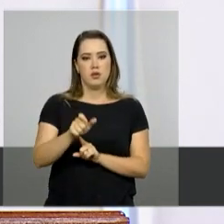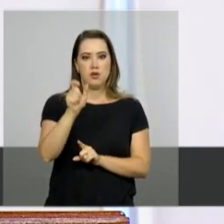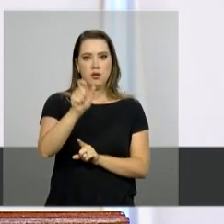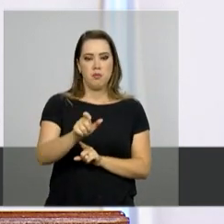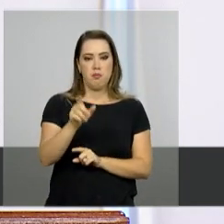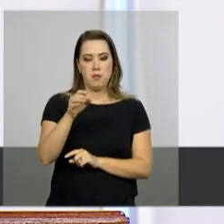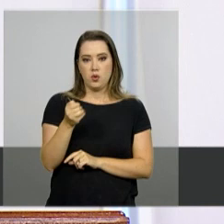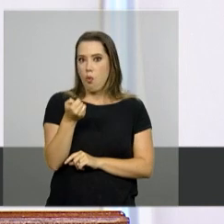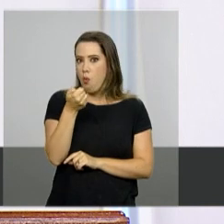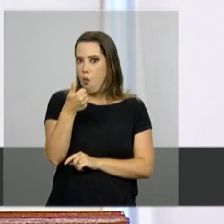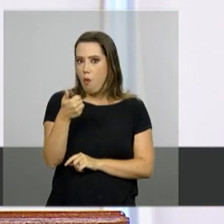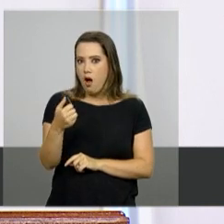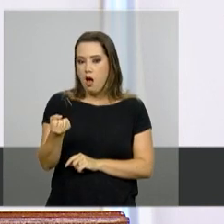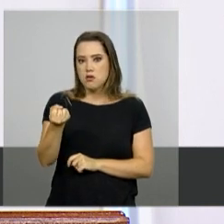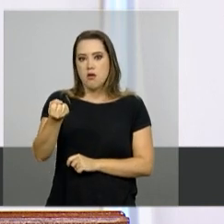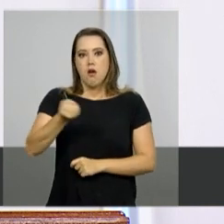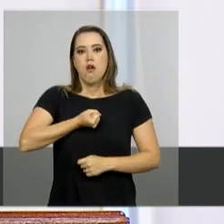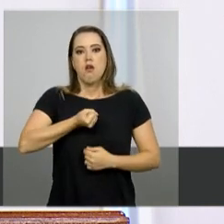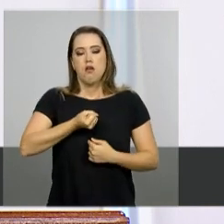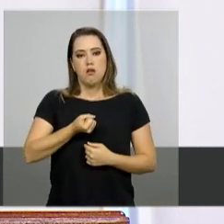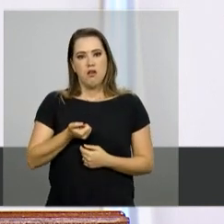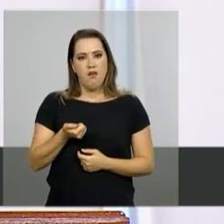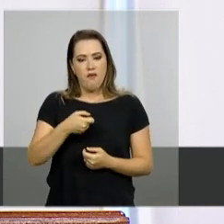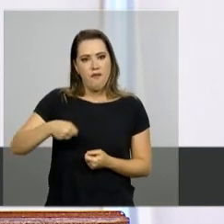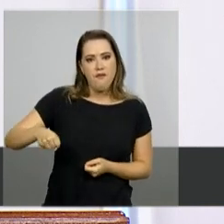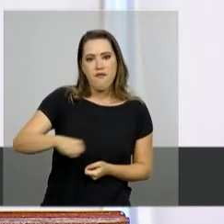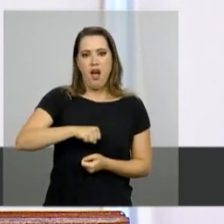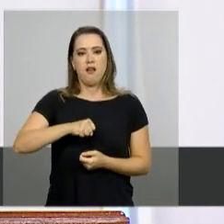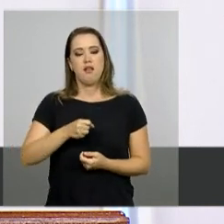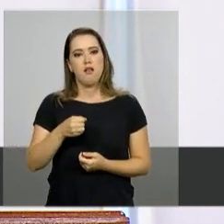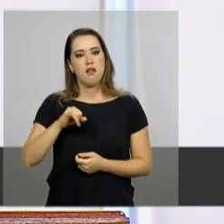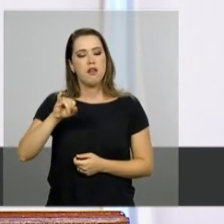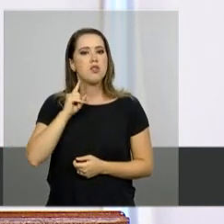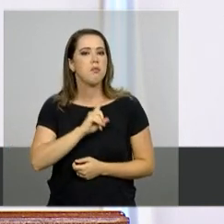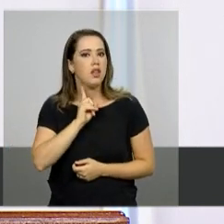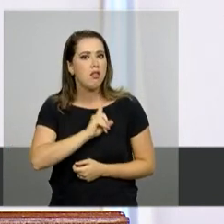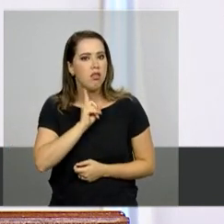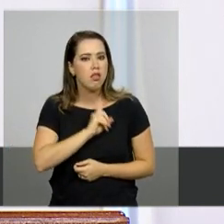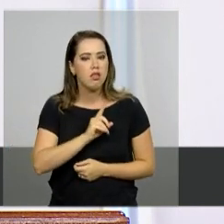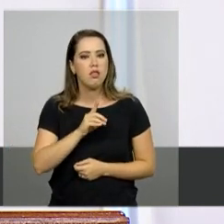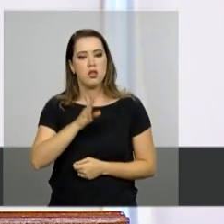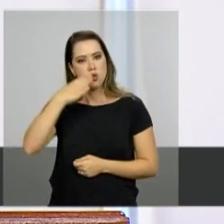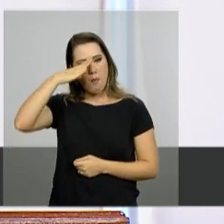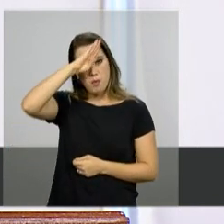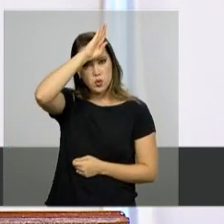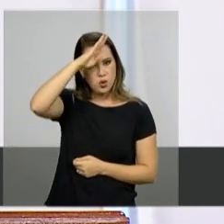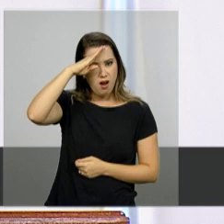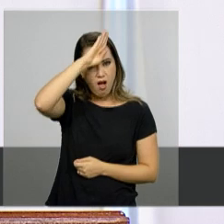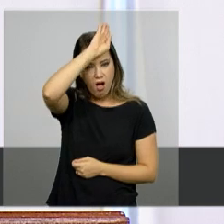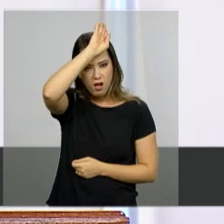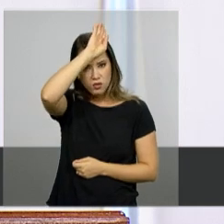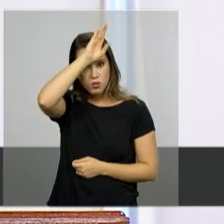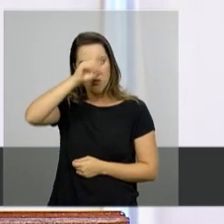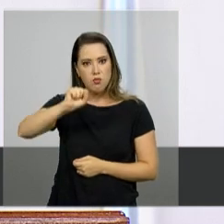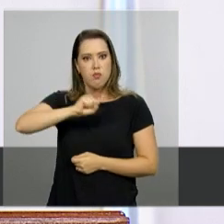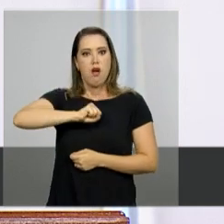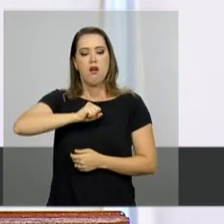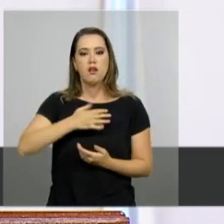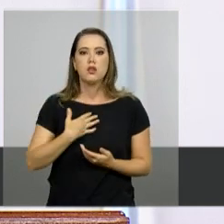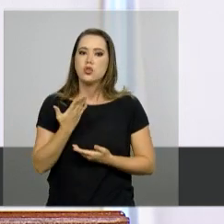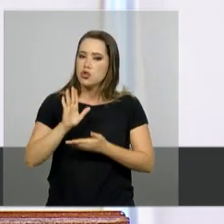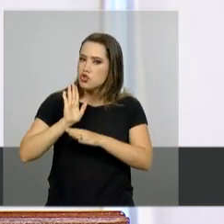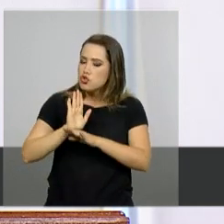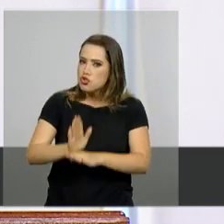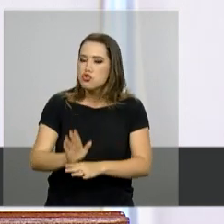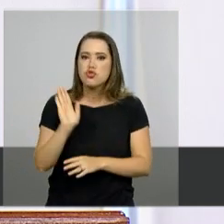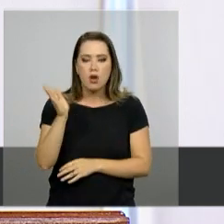à o candidato jair bolsonaro não é juiz de fora que já recebeu a nossa solidariedade